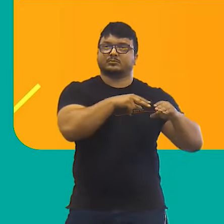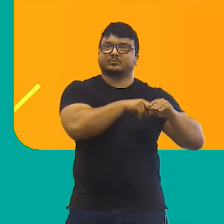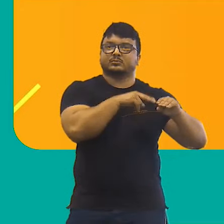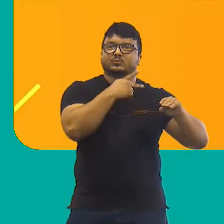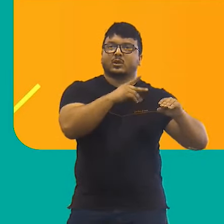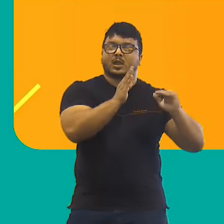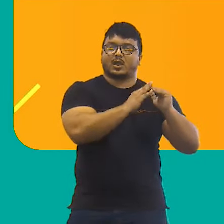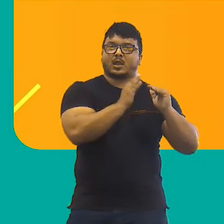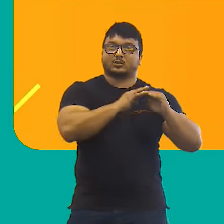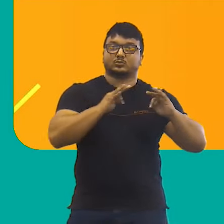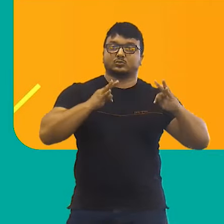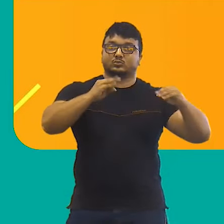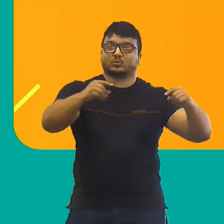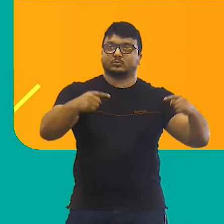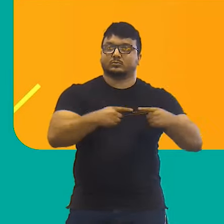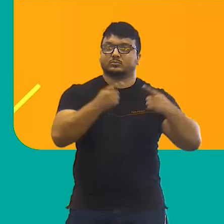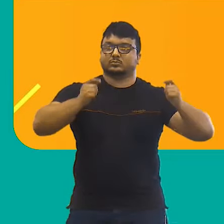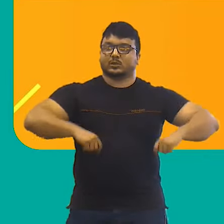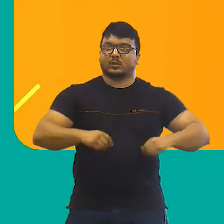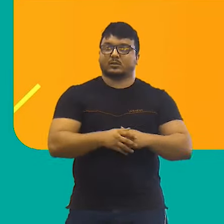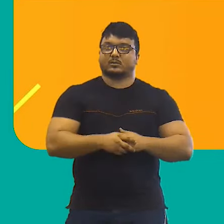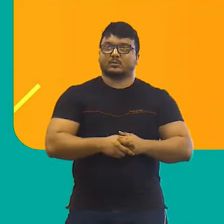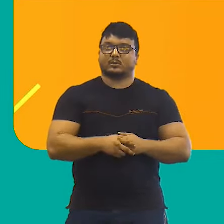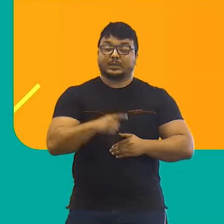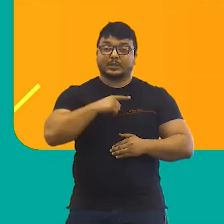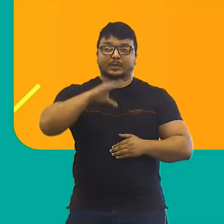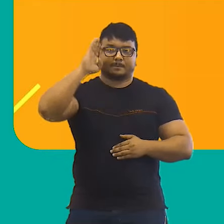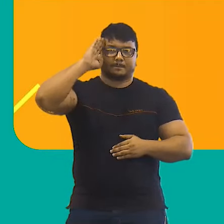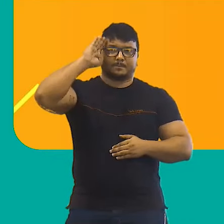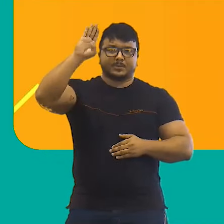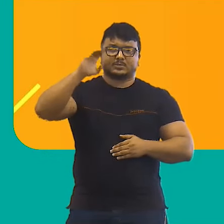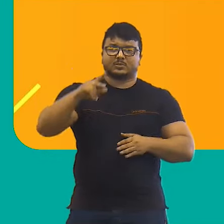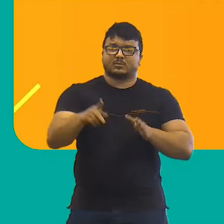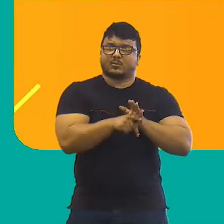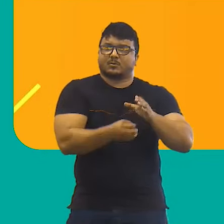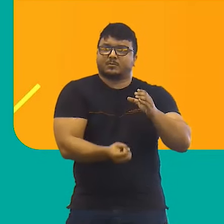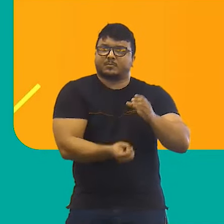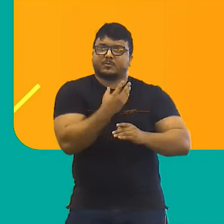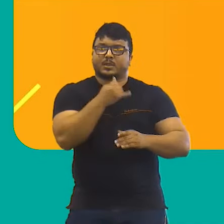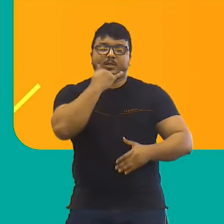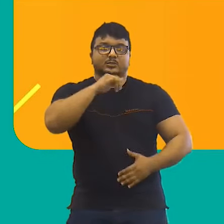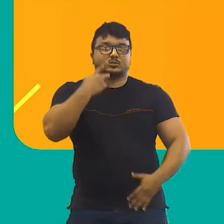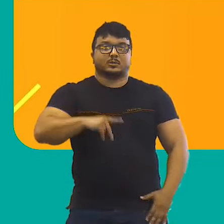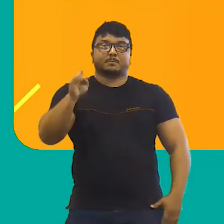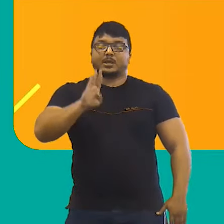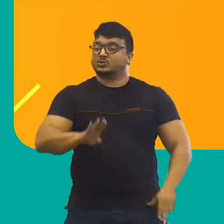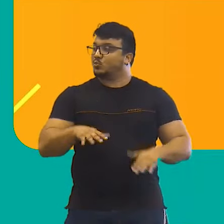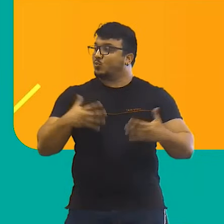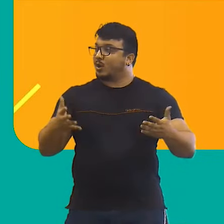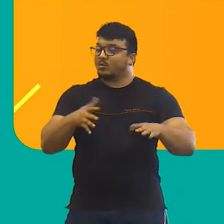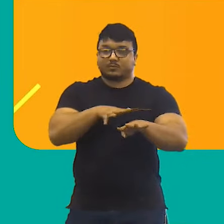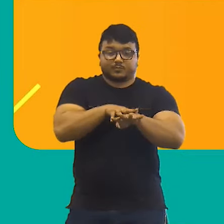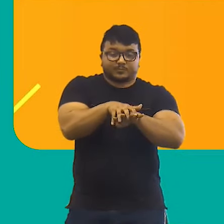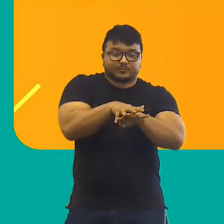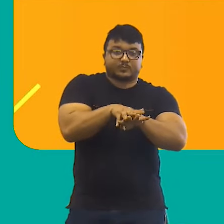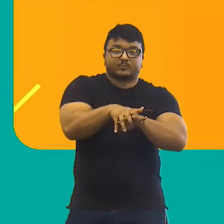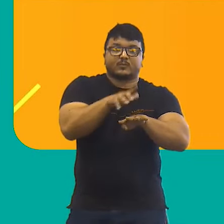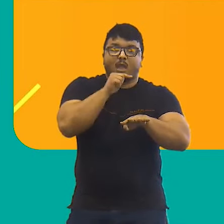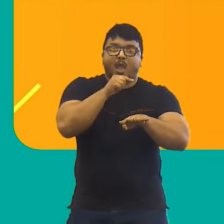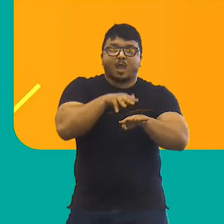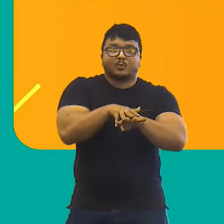casas todas. As principais fontes de geração de energia no Brasil são o quê? Hidrelétricas, não